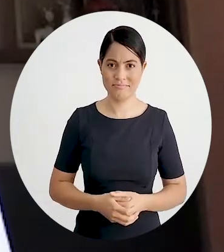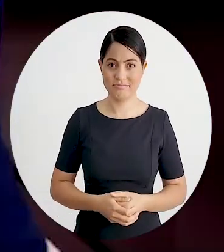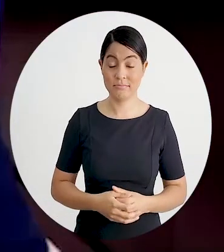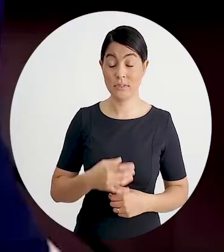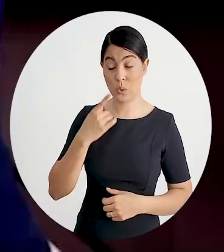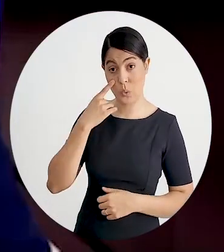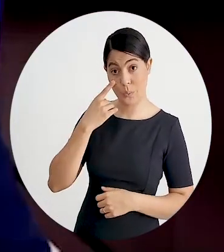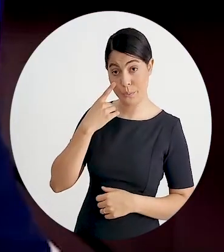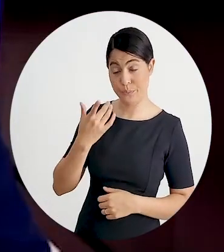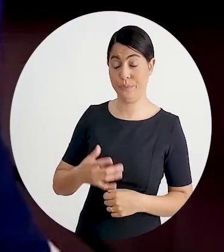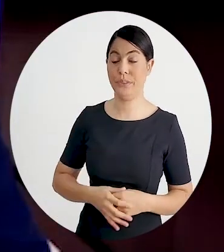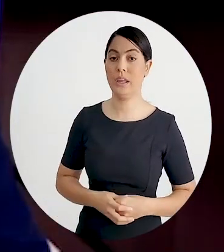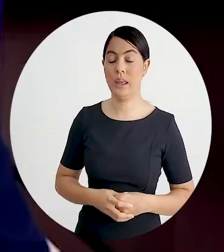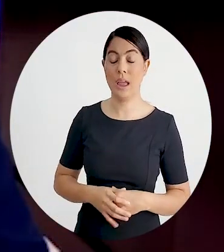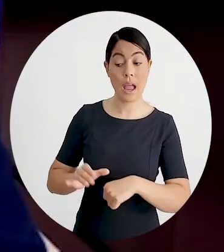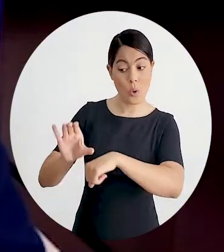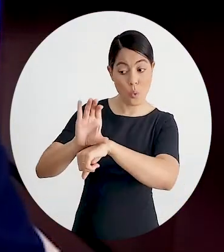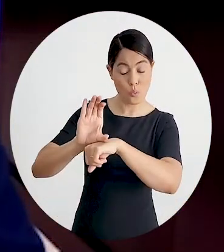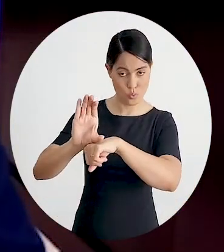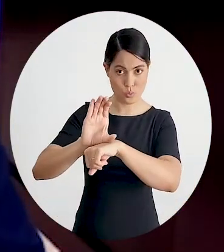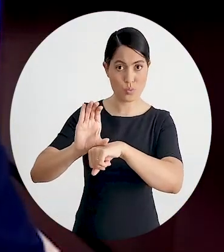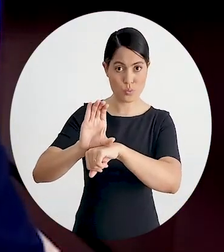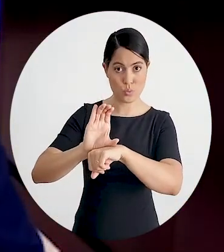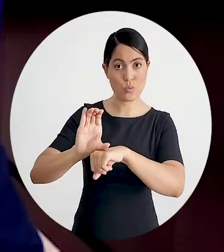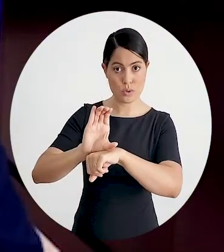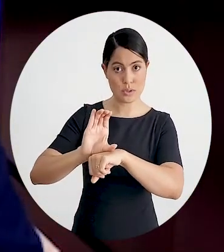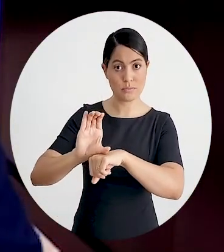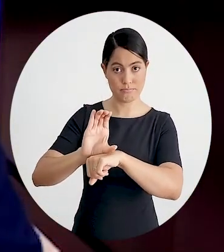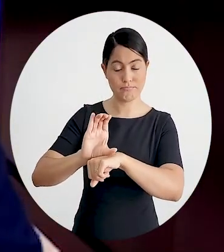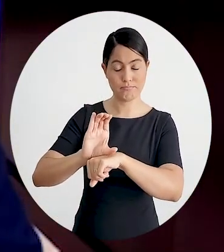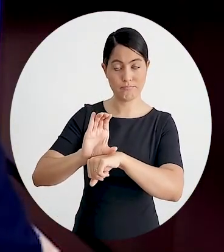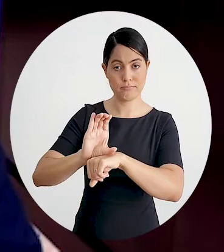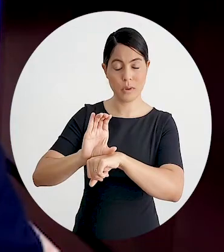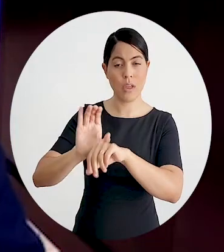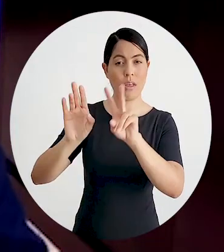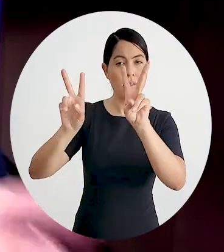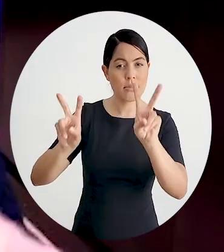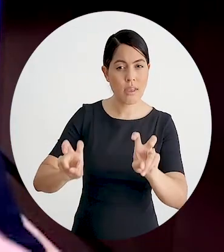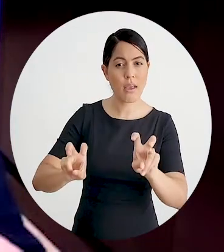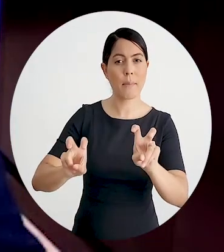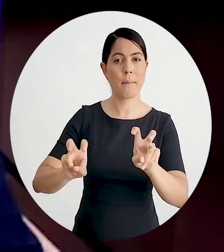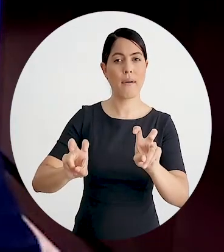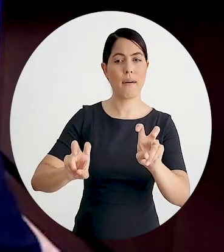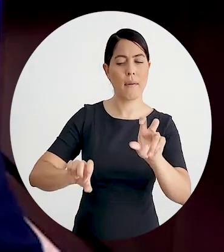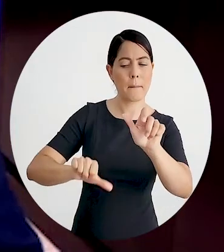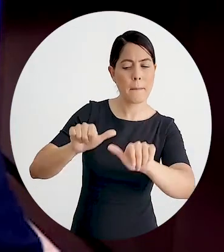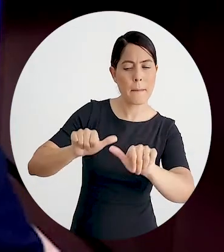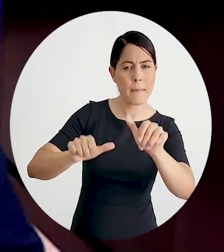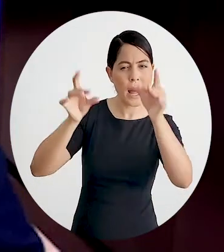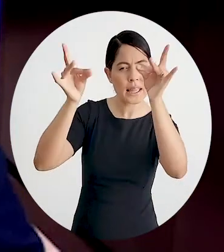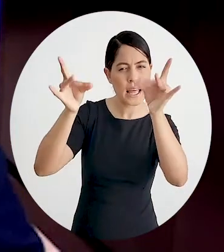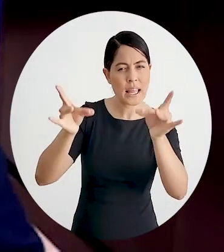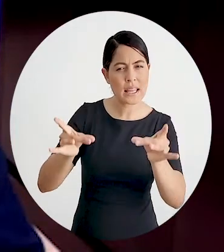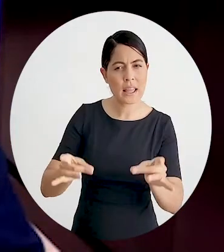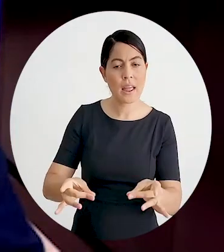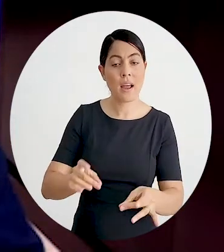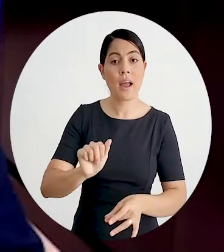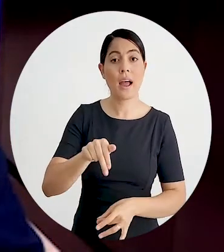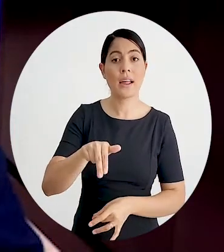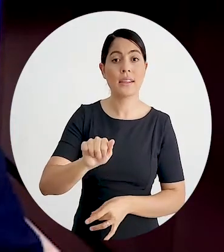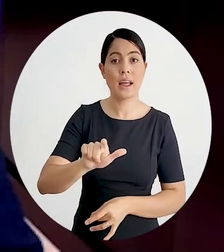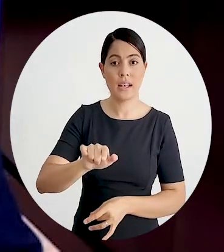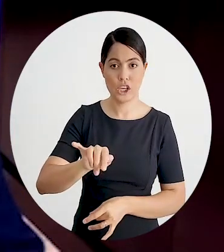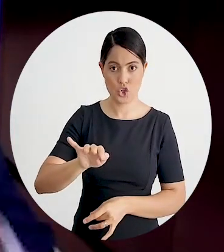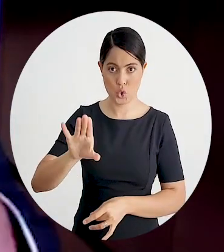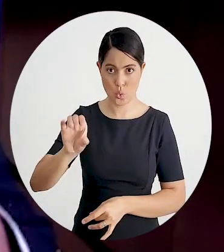Olha, a Constituição de matriz analítica, como é a brasileira, porque nós temos